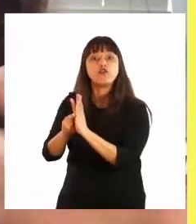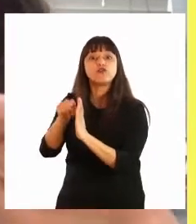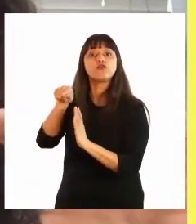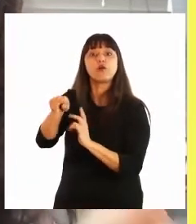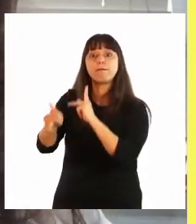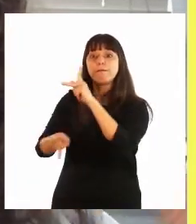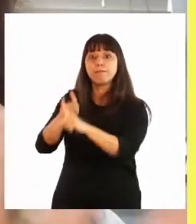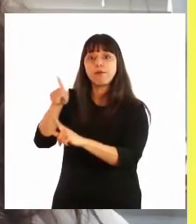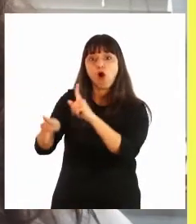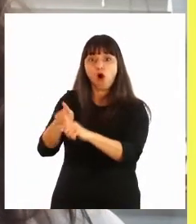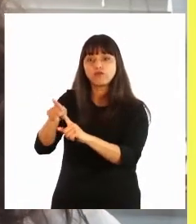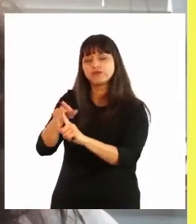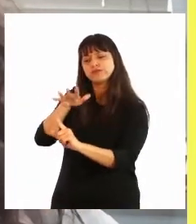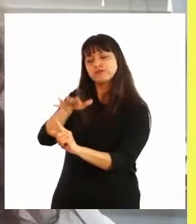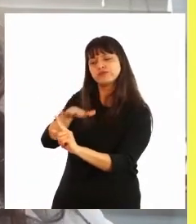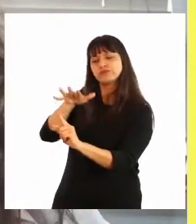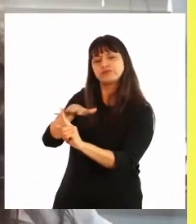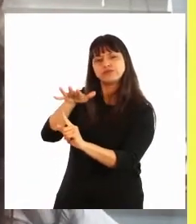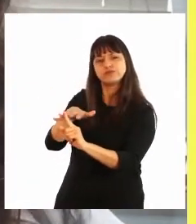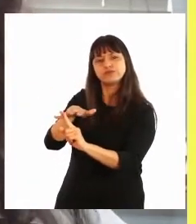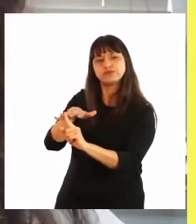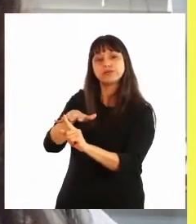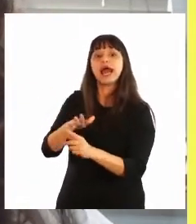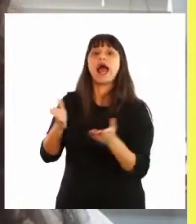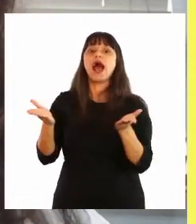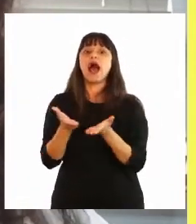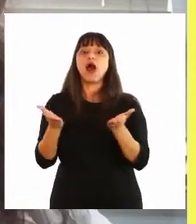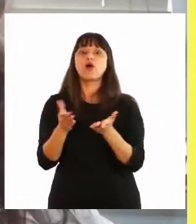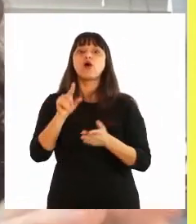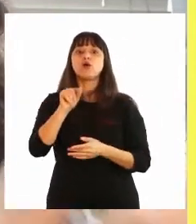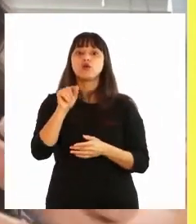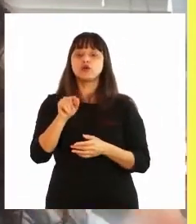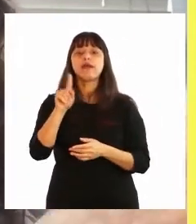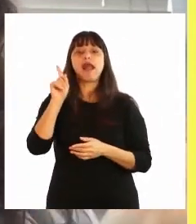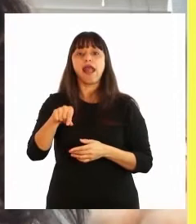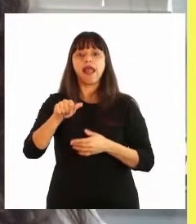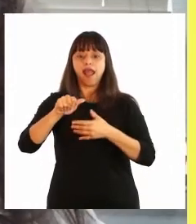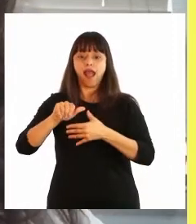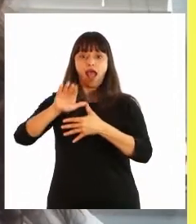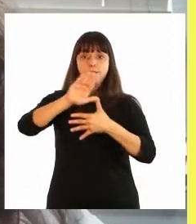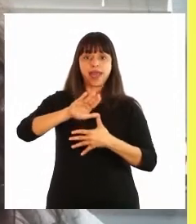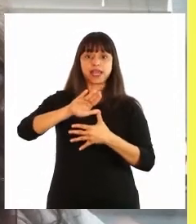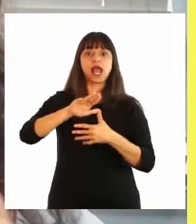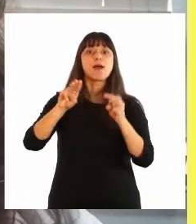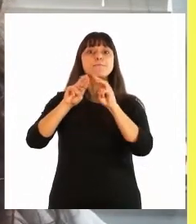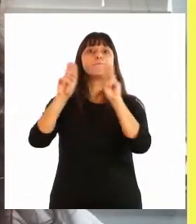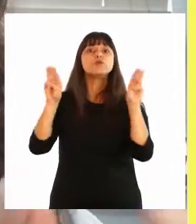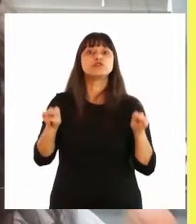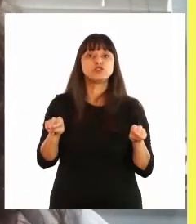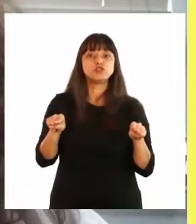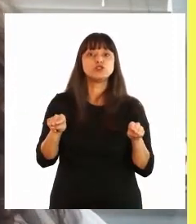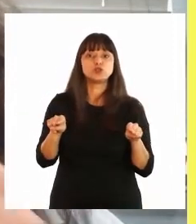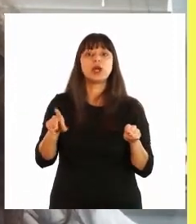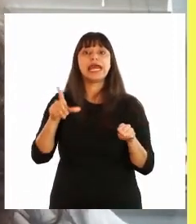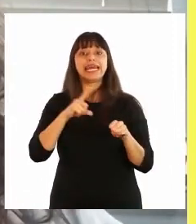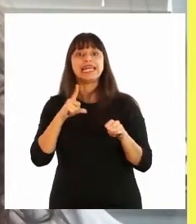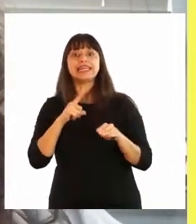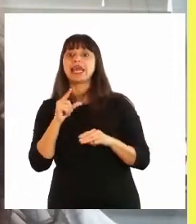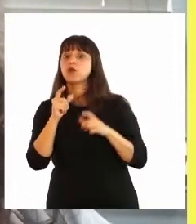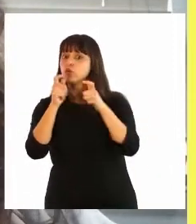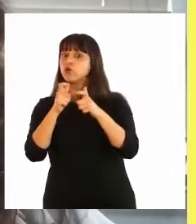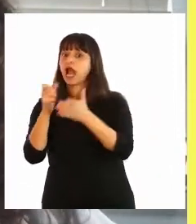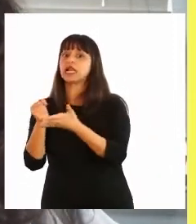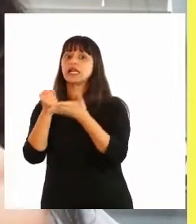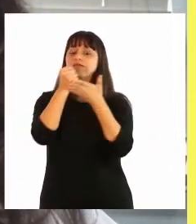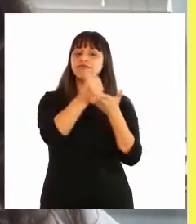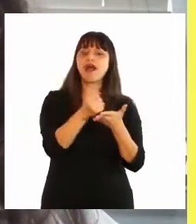indígenas querendo o meteorito de volta, ele está no American Museum. Ele tem uns buraquinhos lá, então os povos antigamente, eles iam